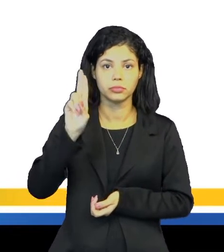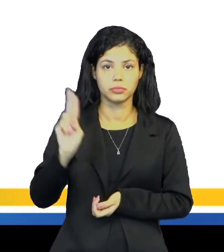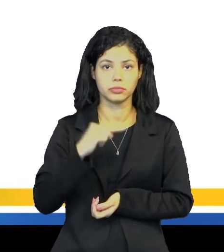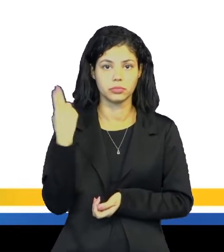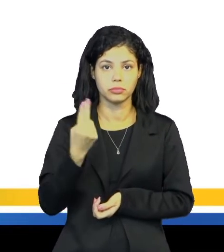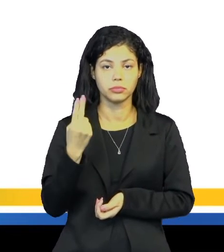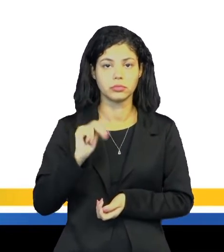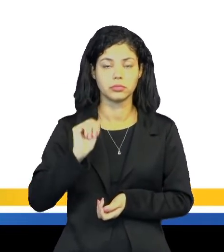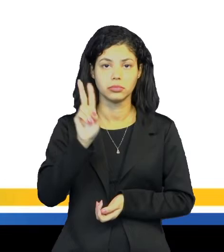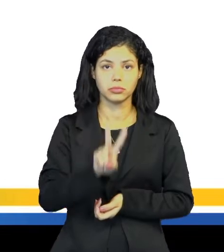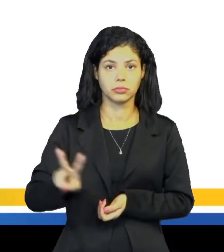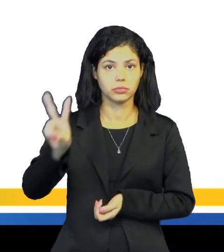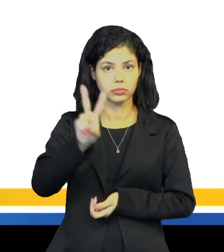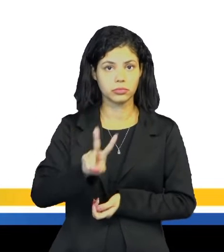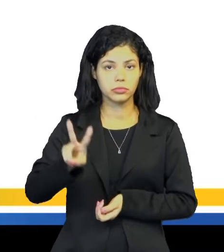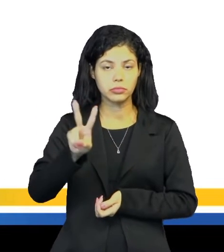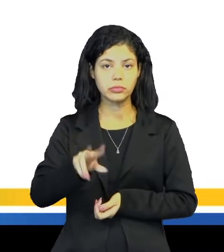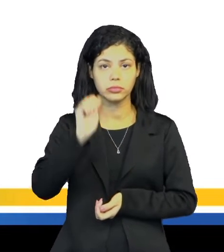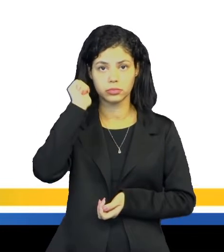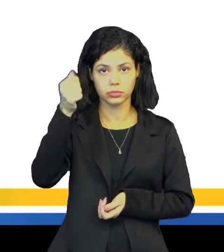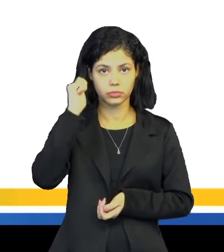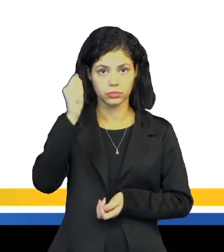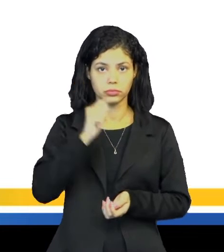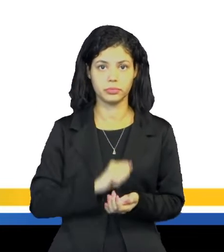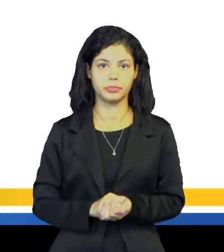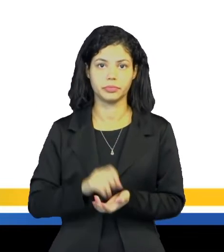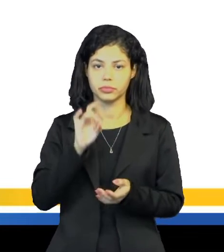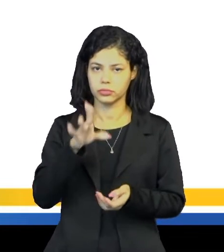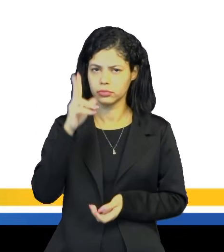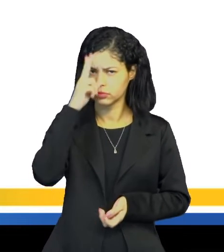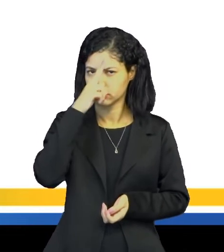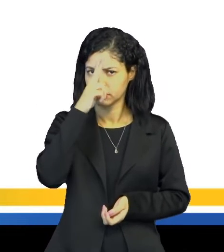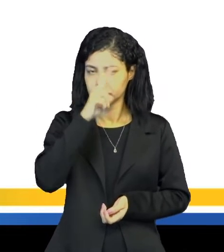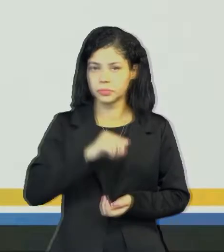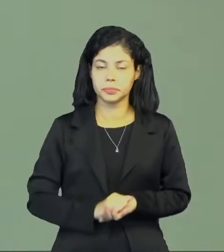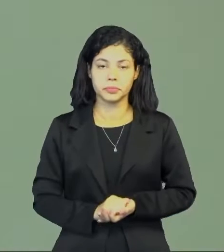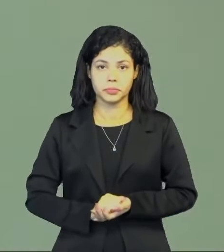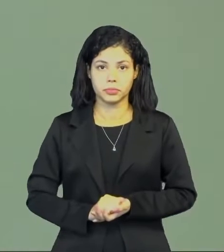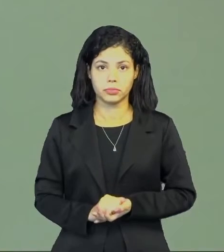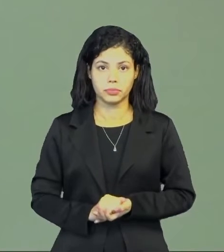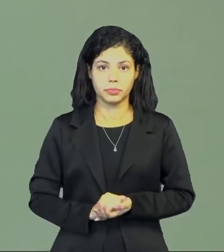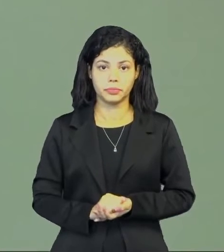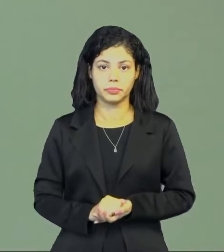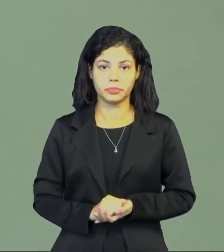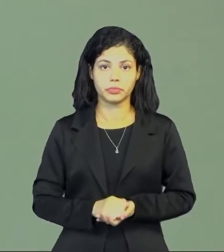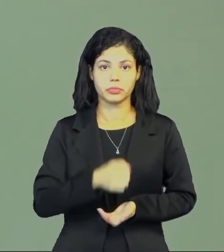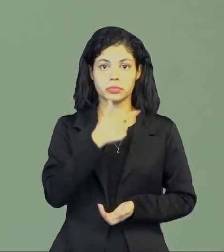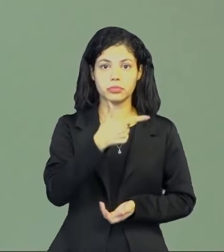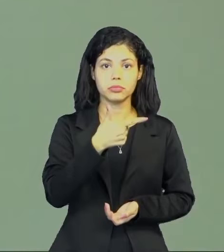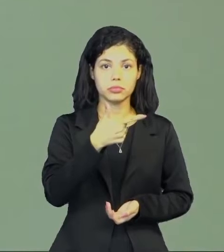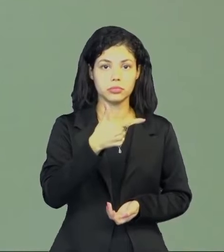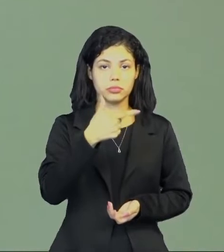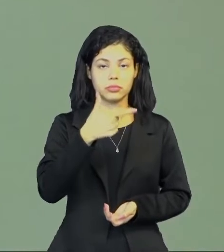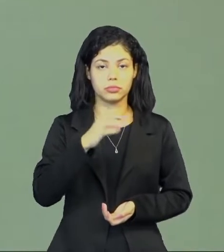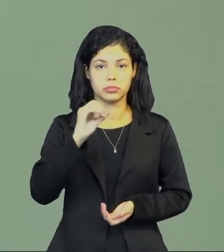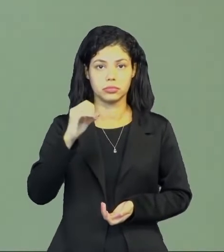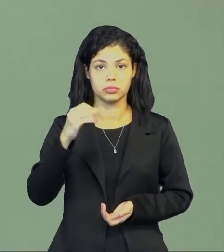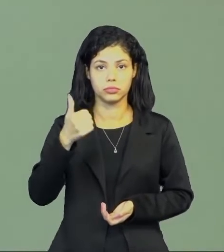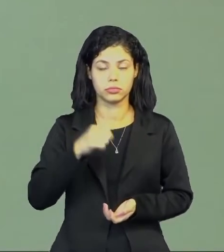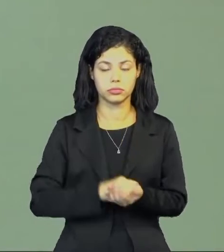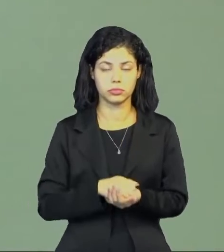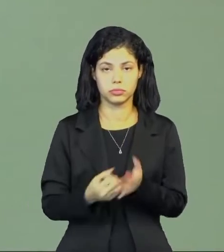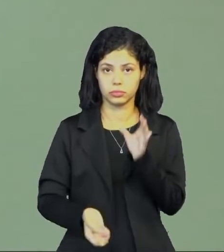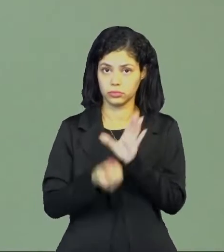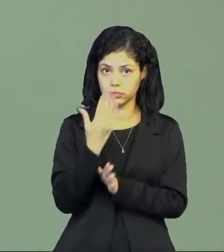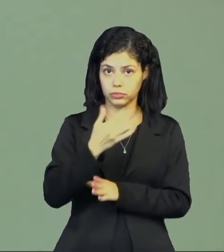Uruguai, Argentina e Venezuela, né? Só ressaltando, galerinha, né, que em 2016, o bloco, né,